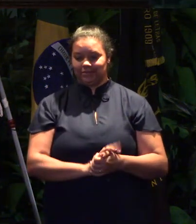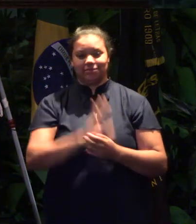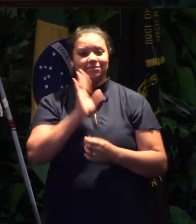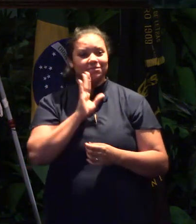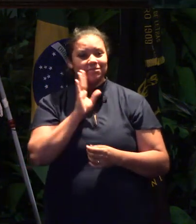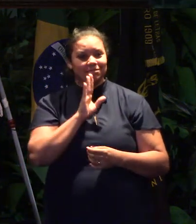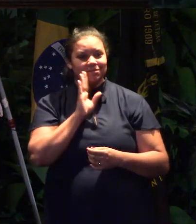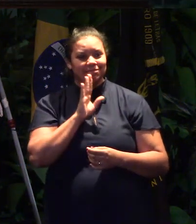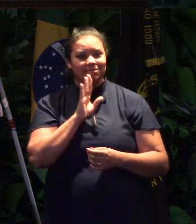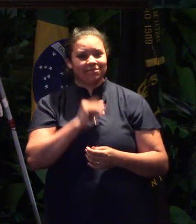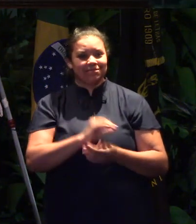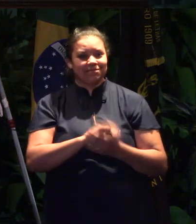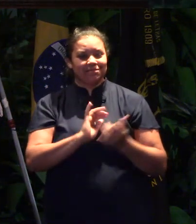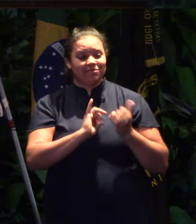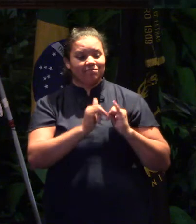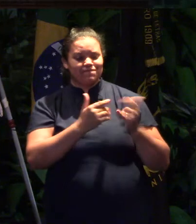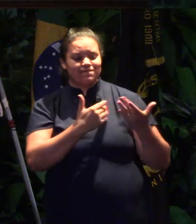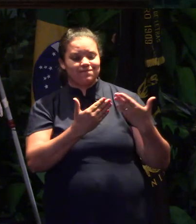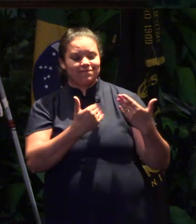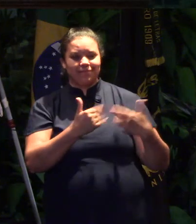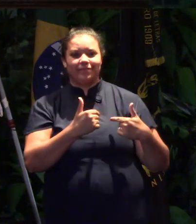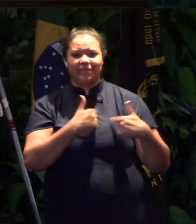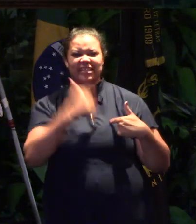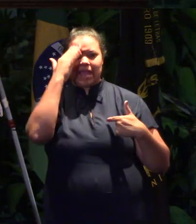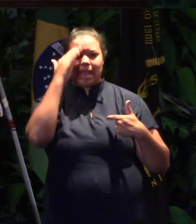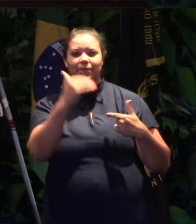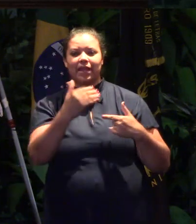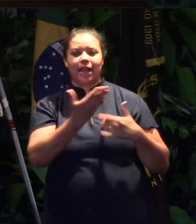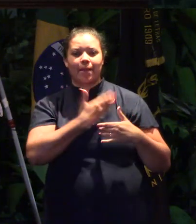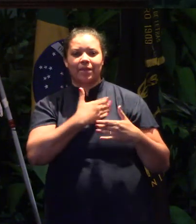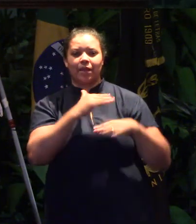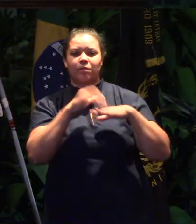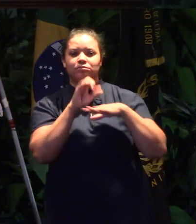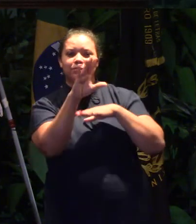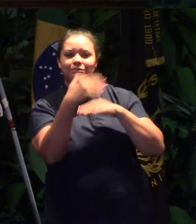Ah, legal. Quem interage comigo pelo celular sabe que eu mando carinha de todo jeito.